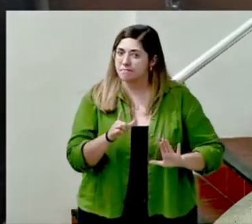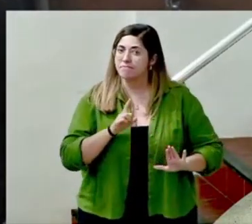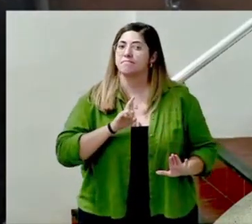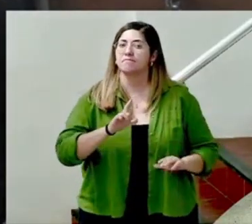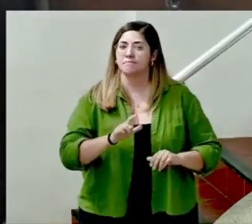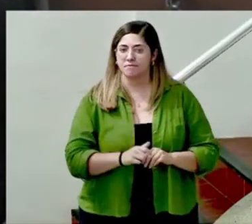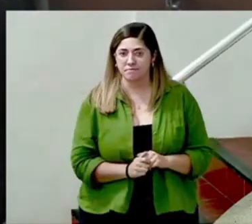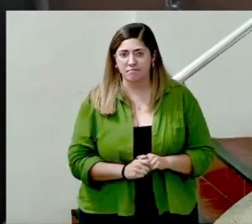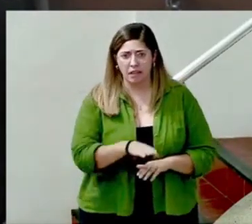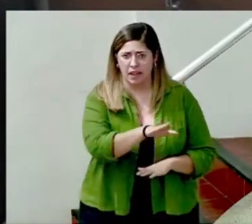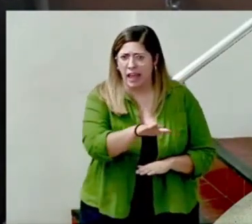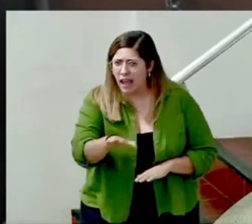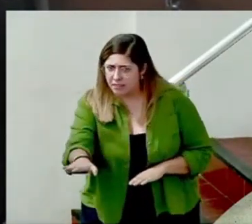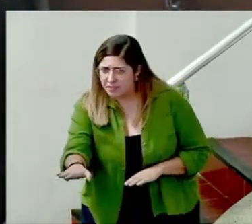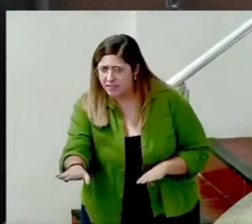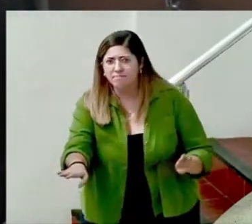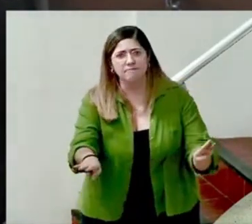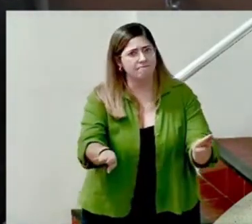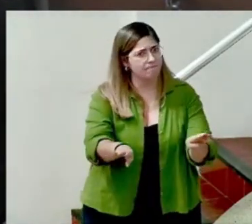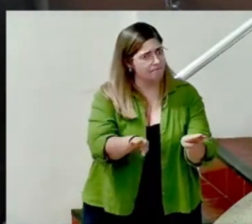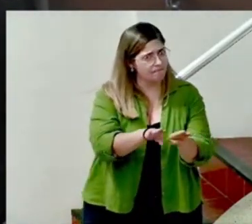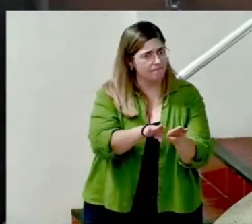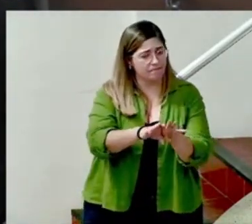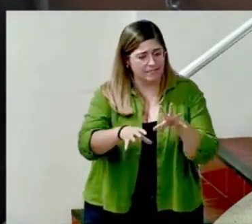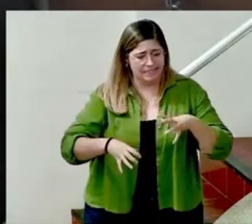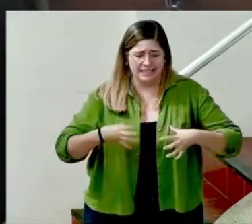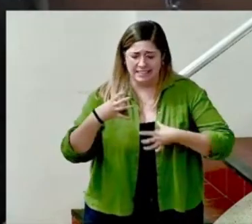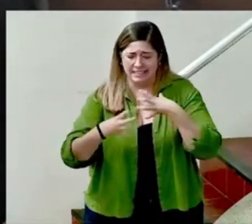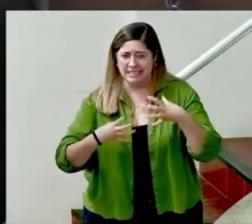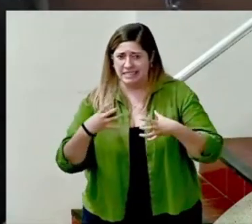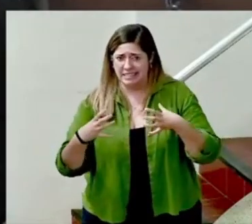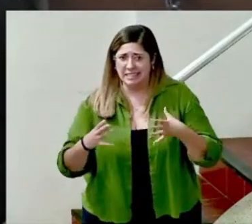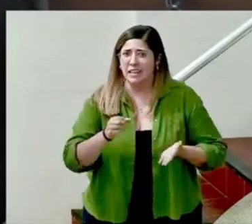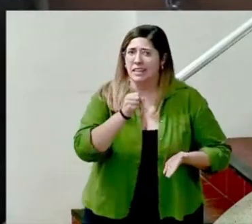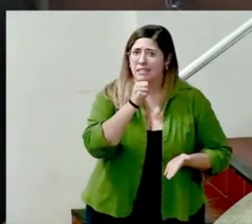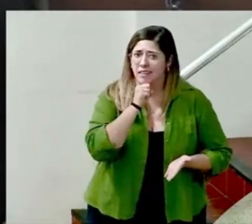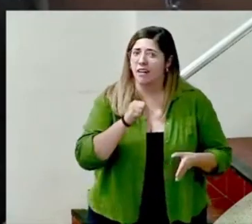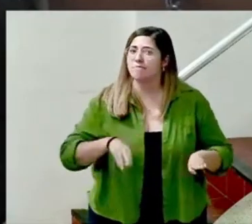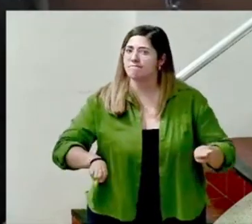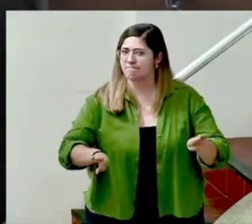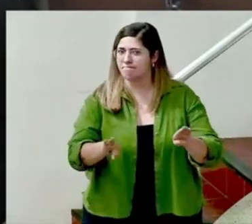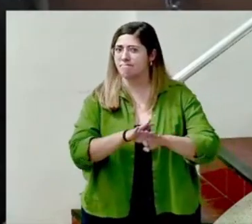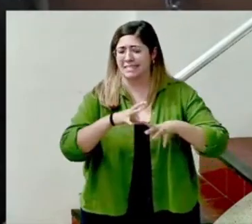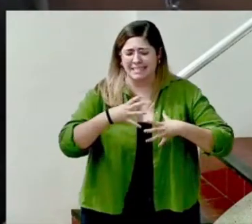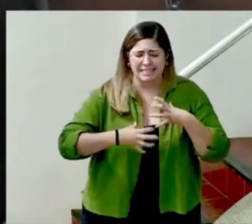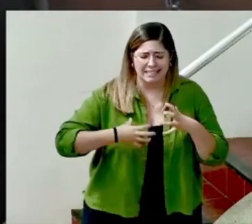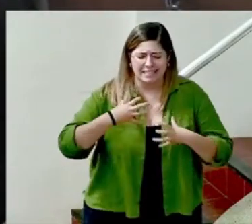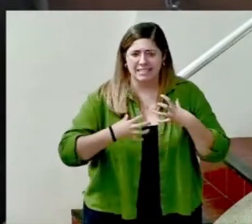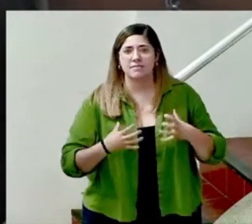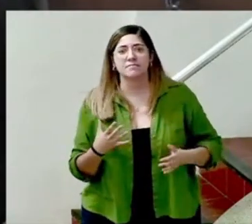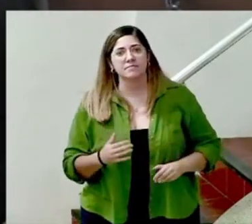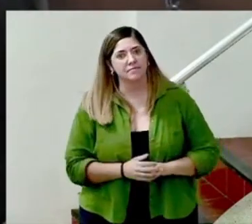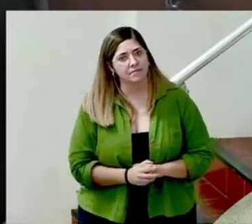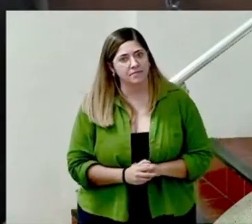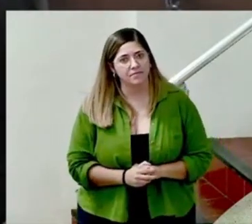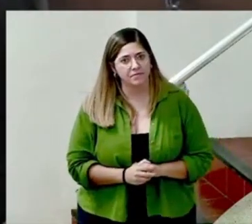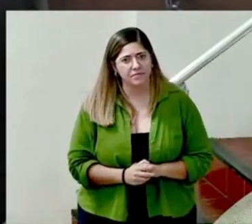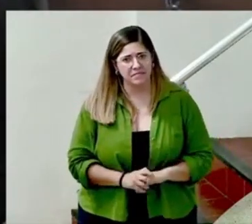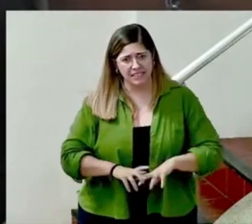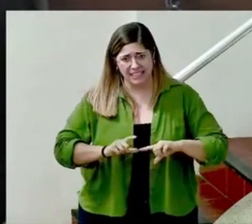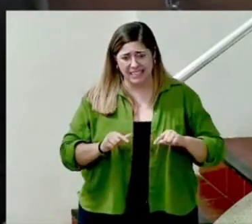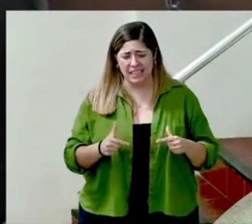problema com ansiedade e por isso este trecho do Sermão do Monte é tão importante para mim e para você, que luta